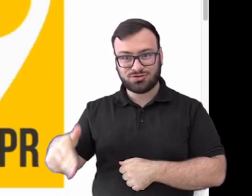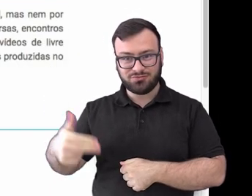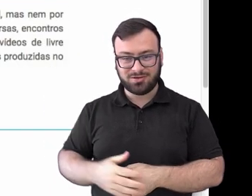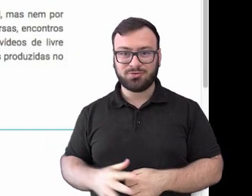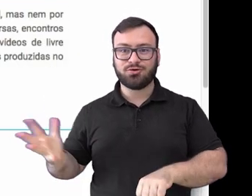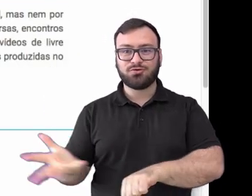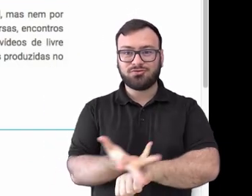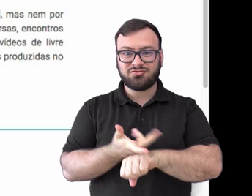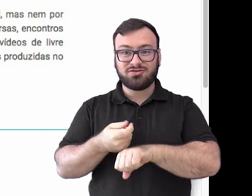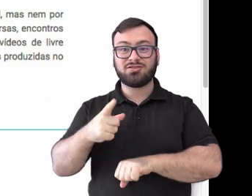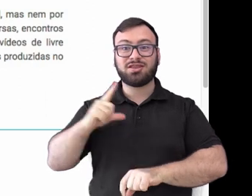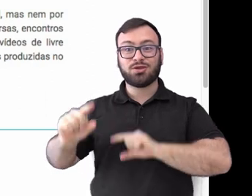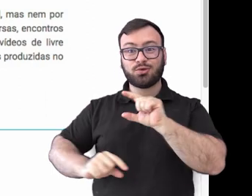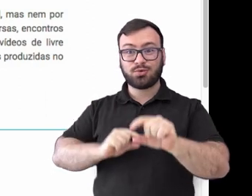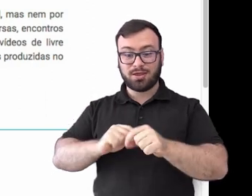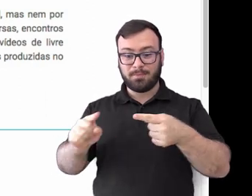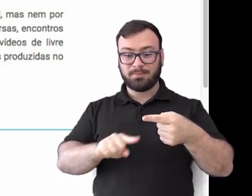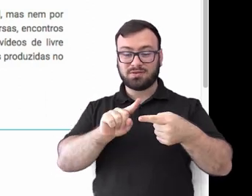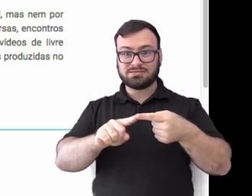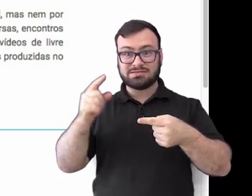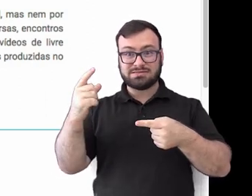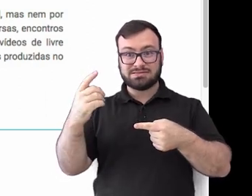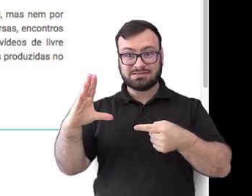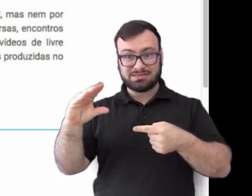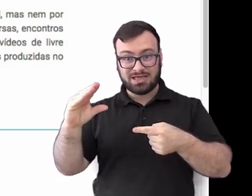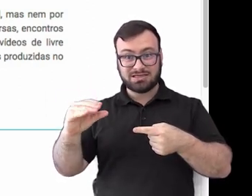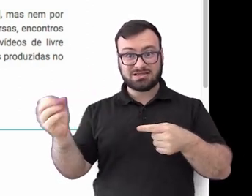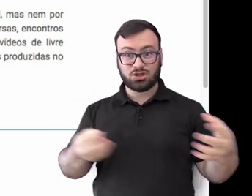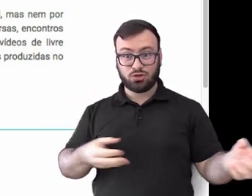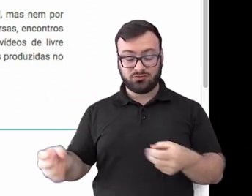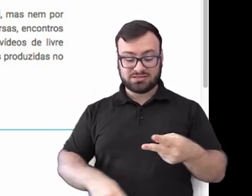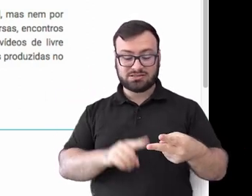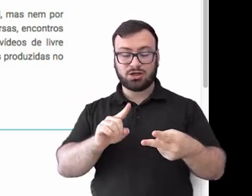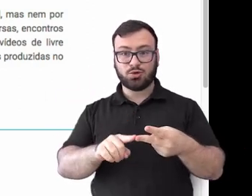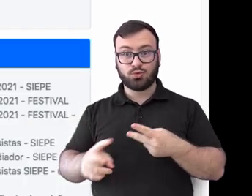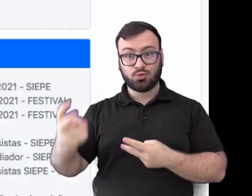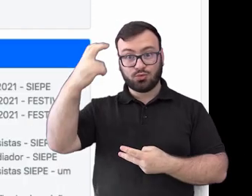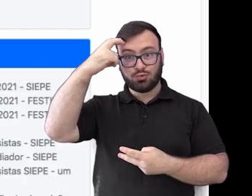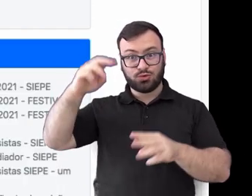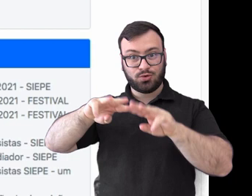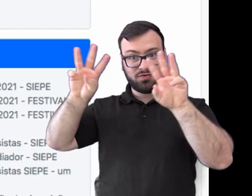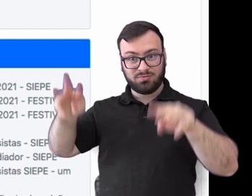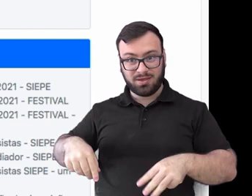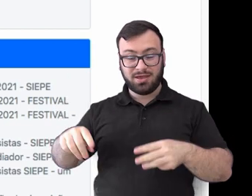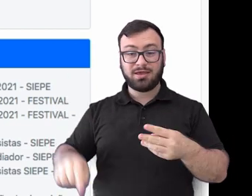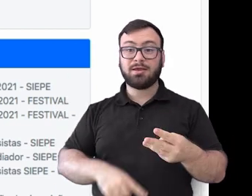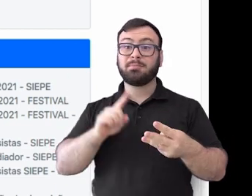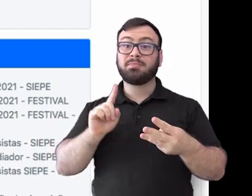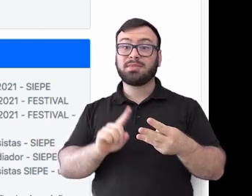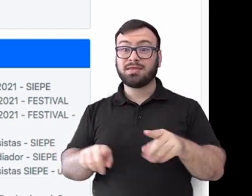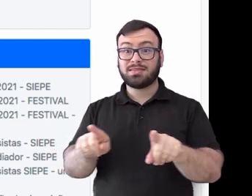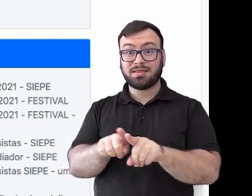o festival inclui as atividades do ponto de ciência e inovação ponto de cultura UFPR e